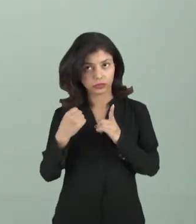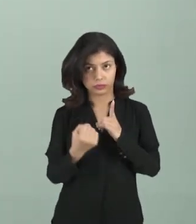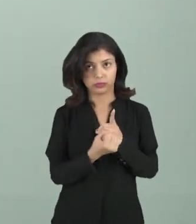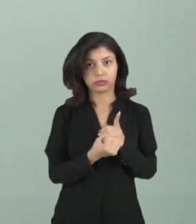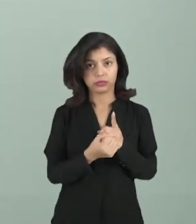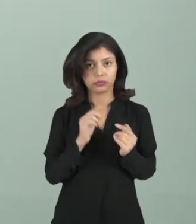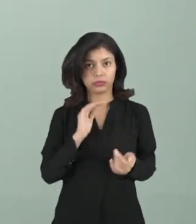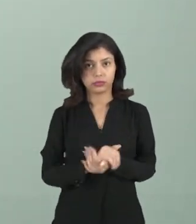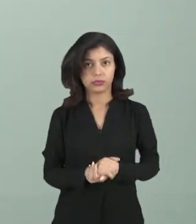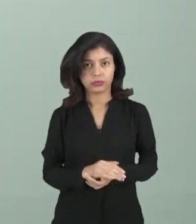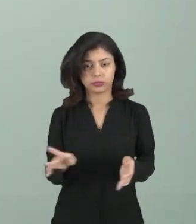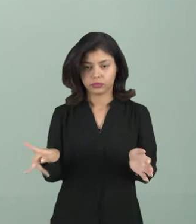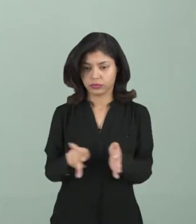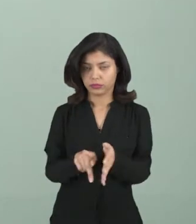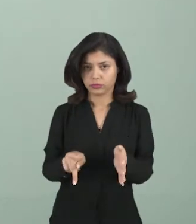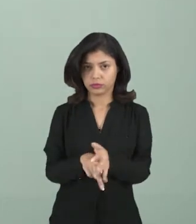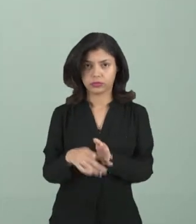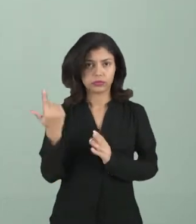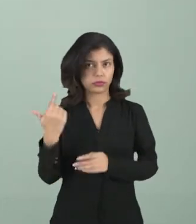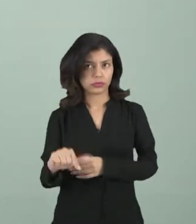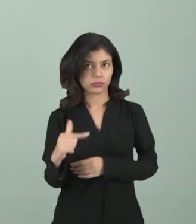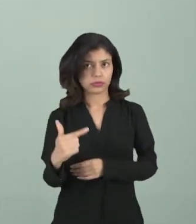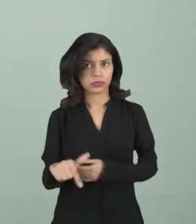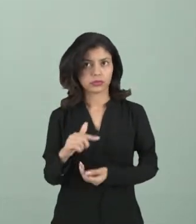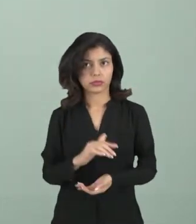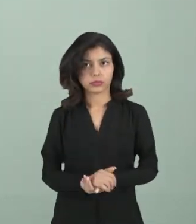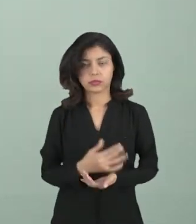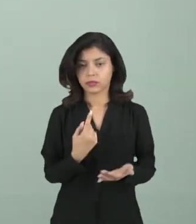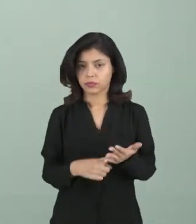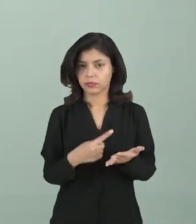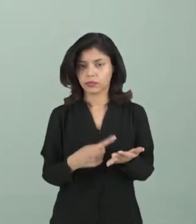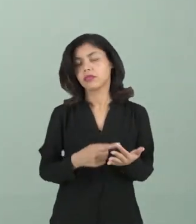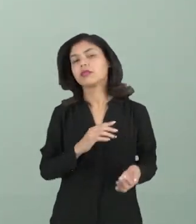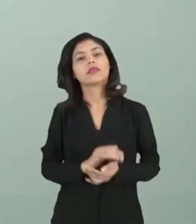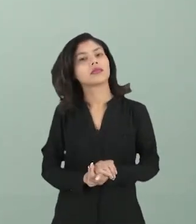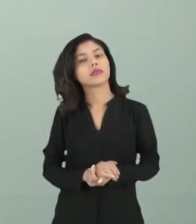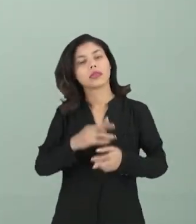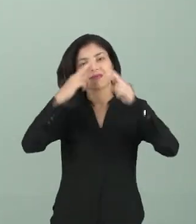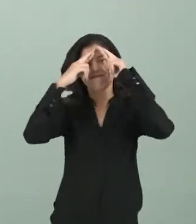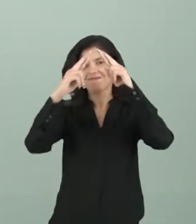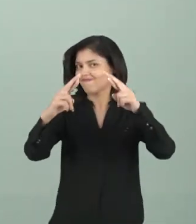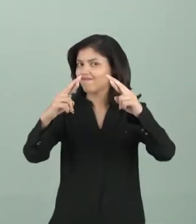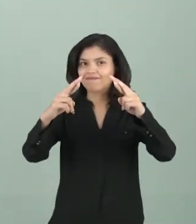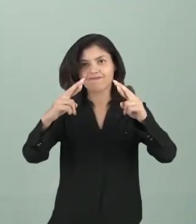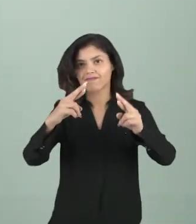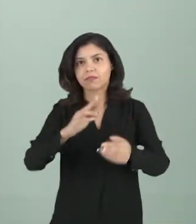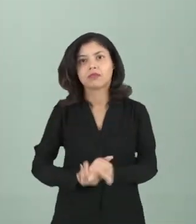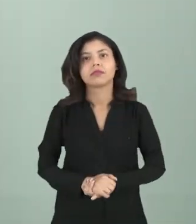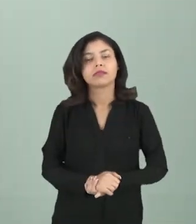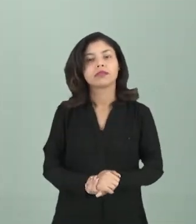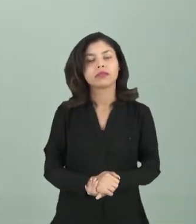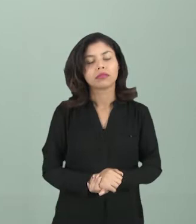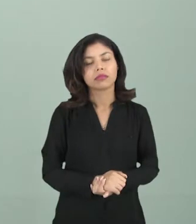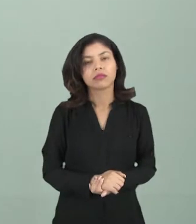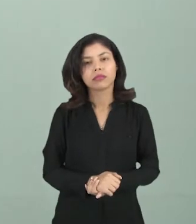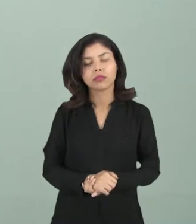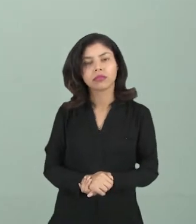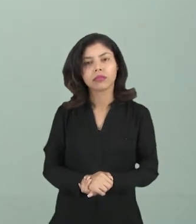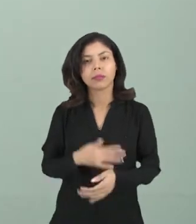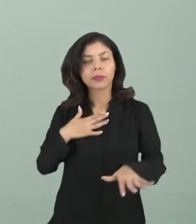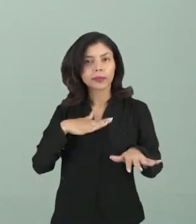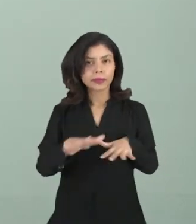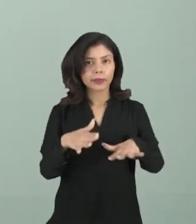que efetivamente não existe, não está sendo cumprido, não está sendo respeitado? Enfim. Então,